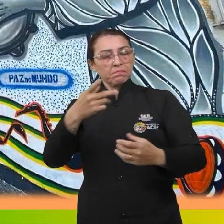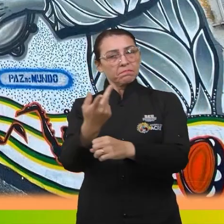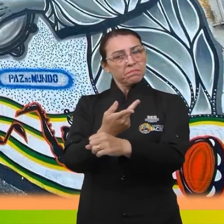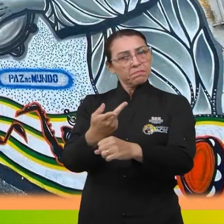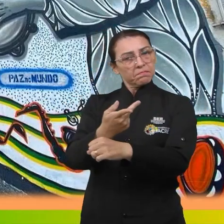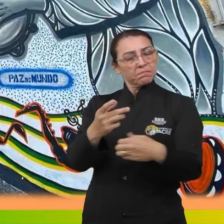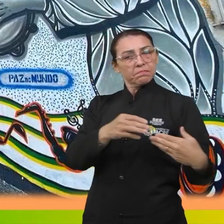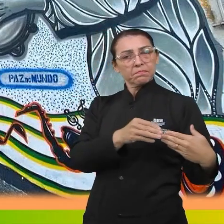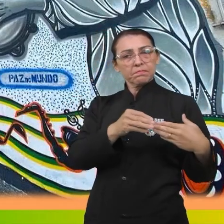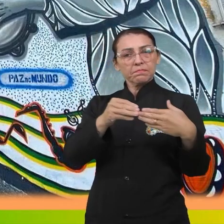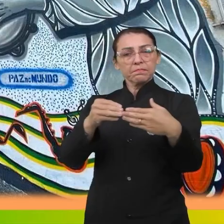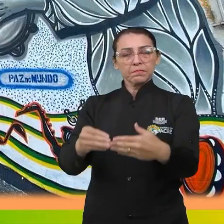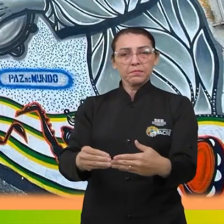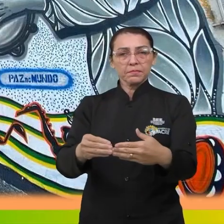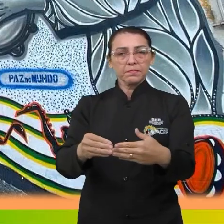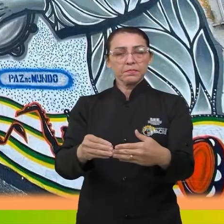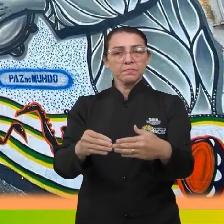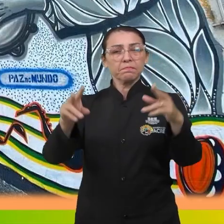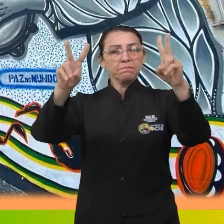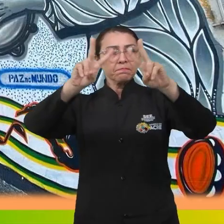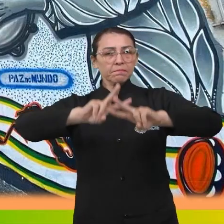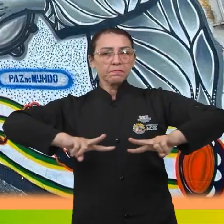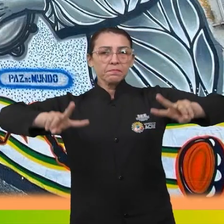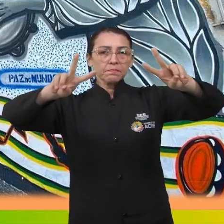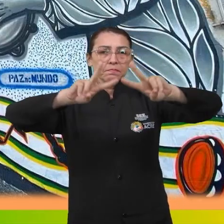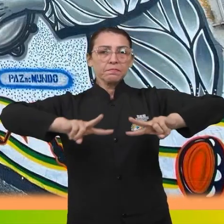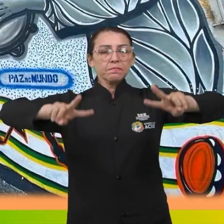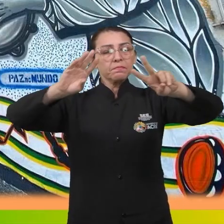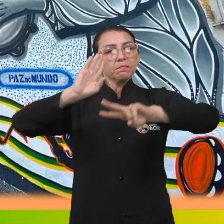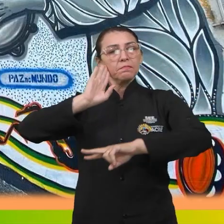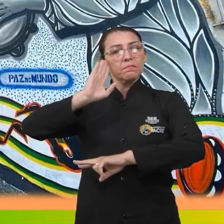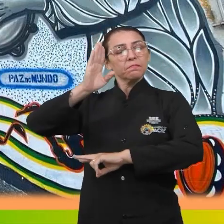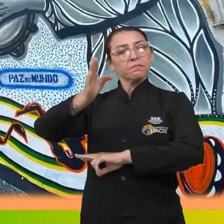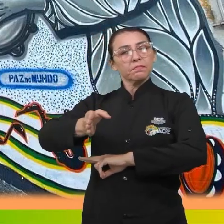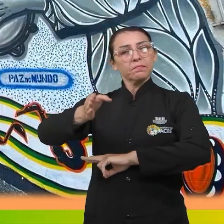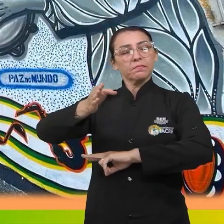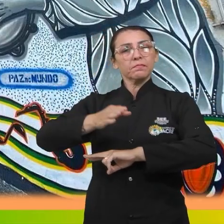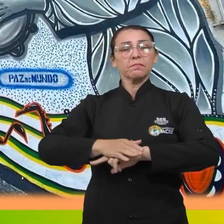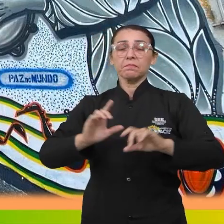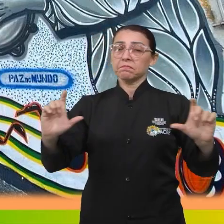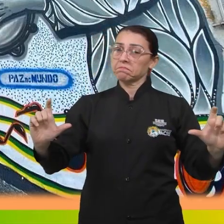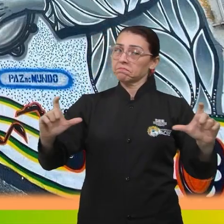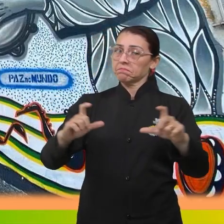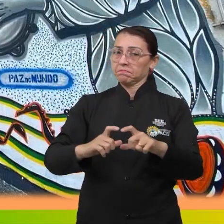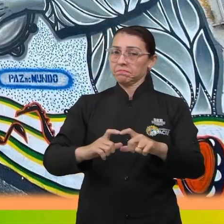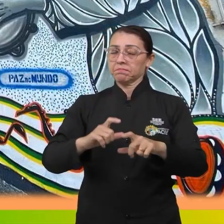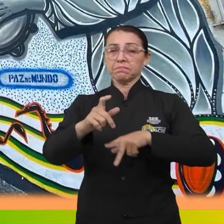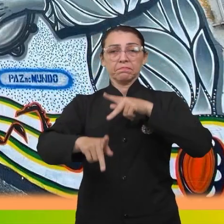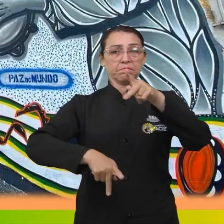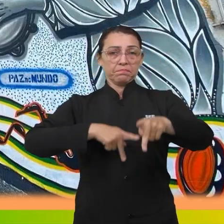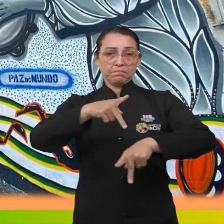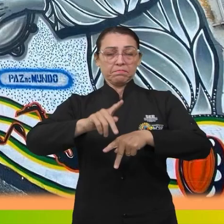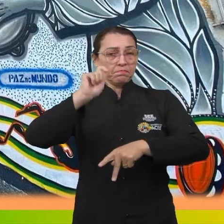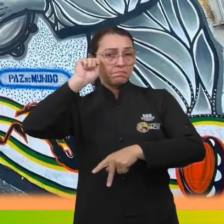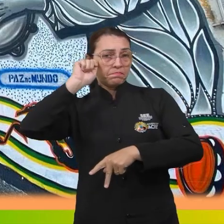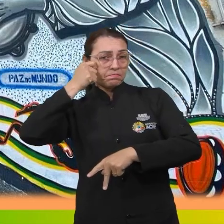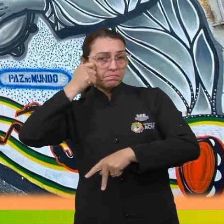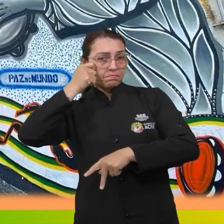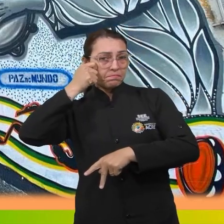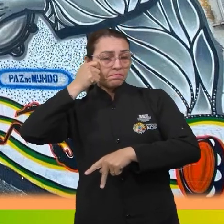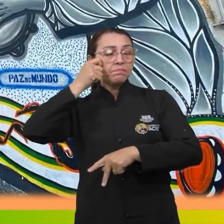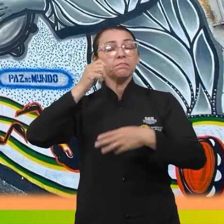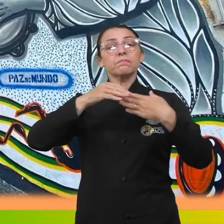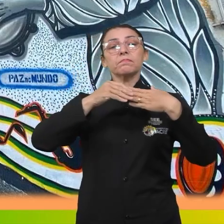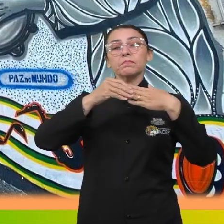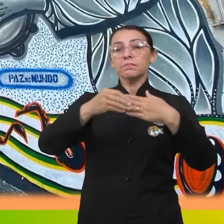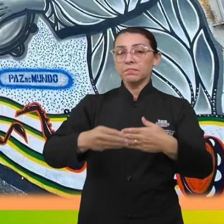buscam trazer visibilidade, principalmente a essa minoria que são os povos negros, né? Então, ele